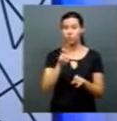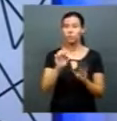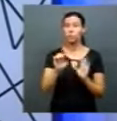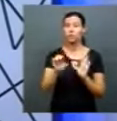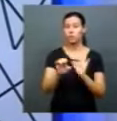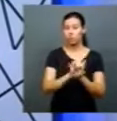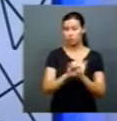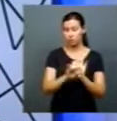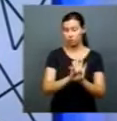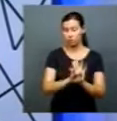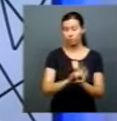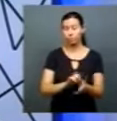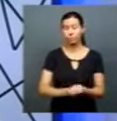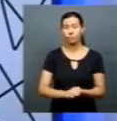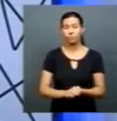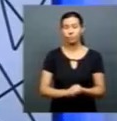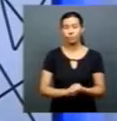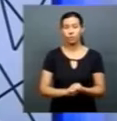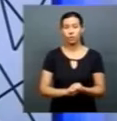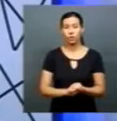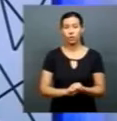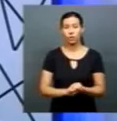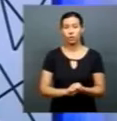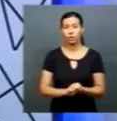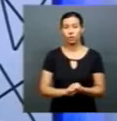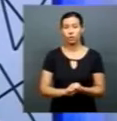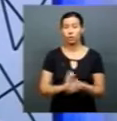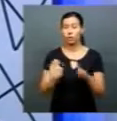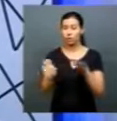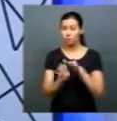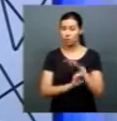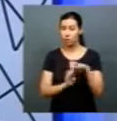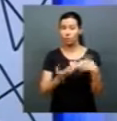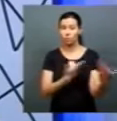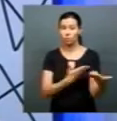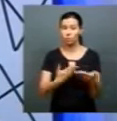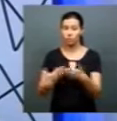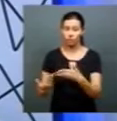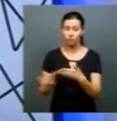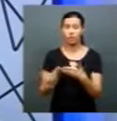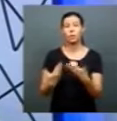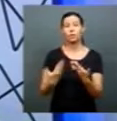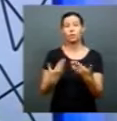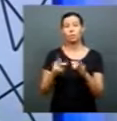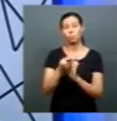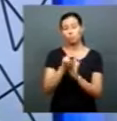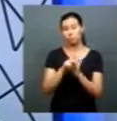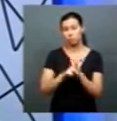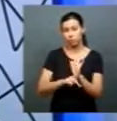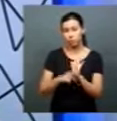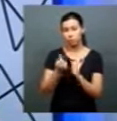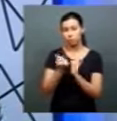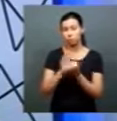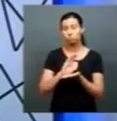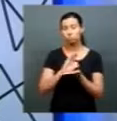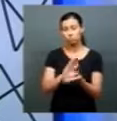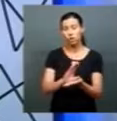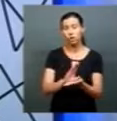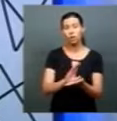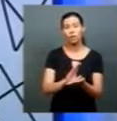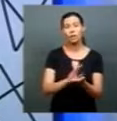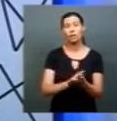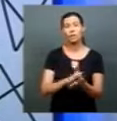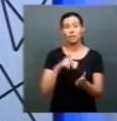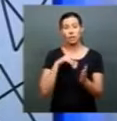algumas chamadas públicas de empresas também para financiarem projetos. Aí existem um conjunto de critérios, existem fases,